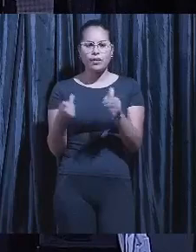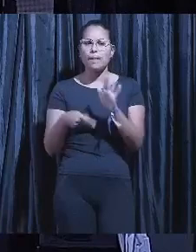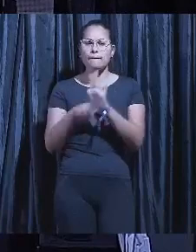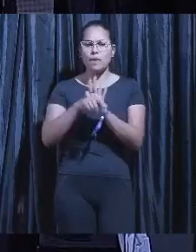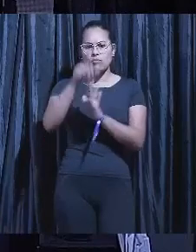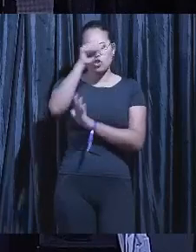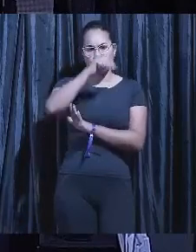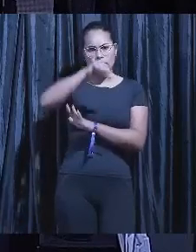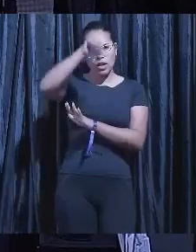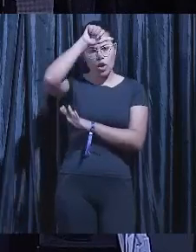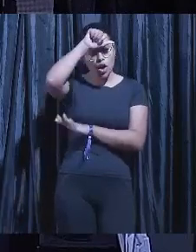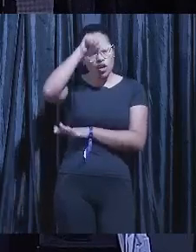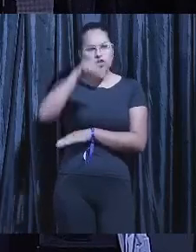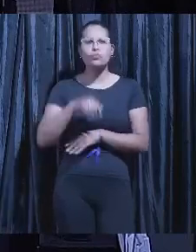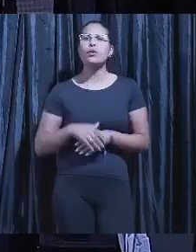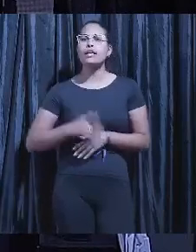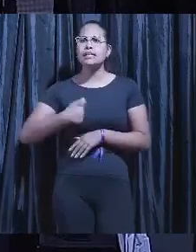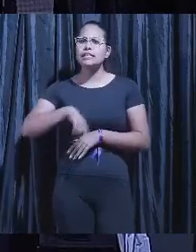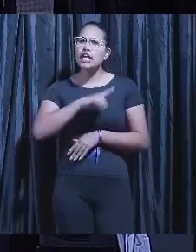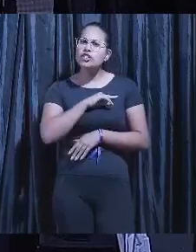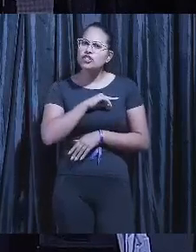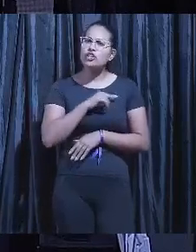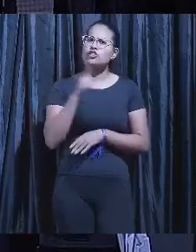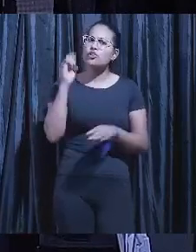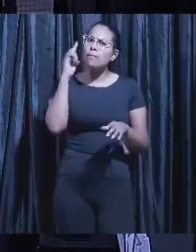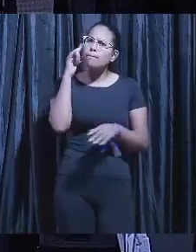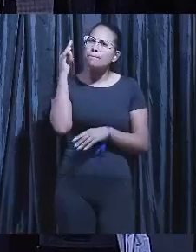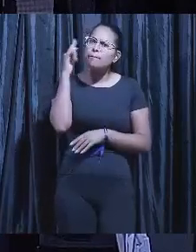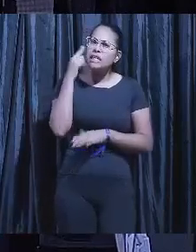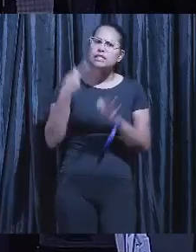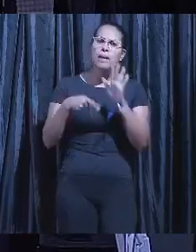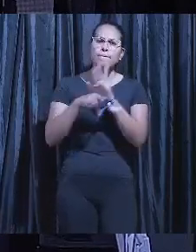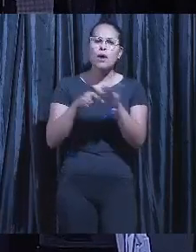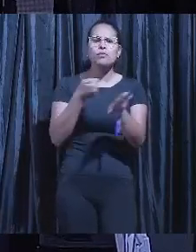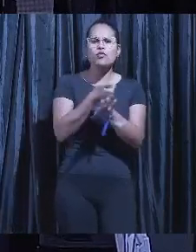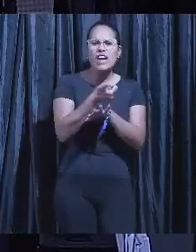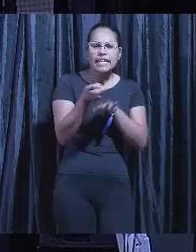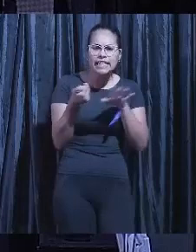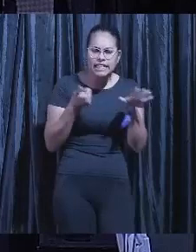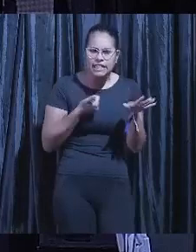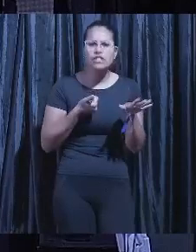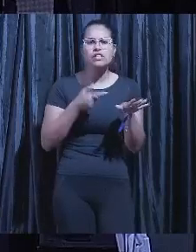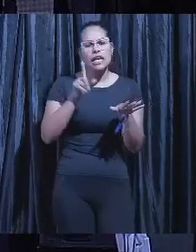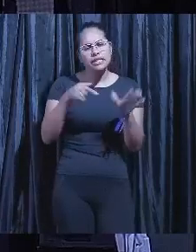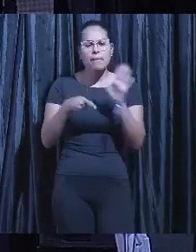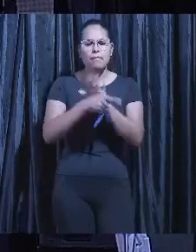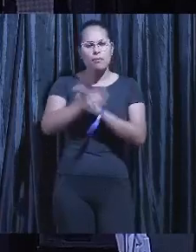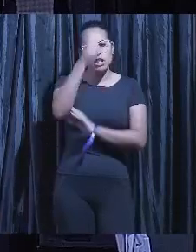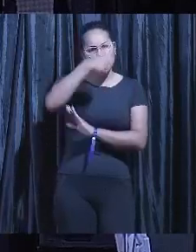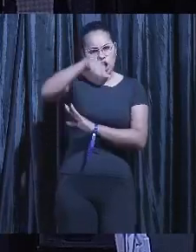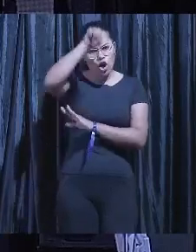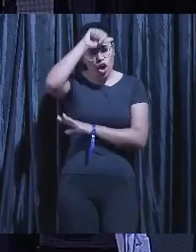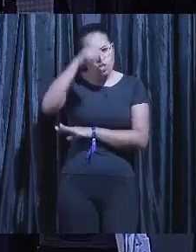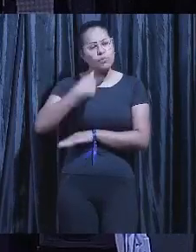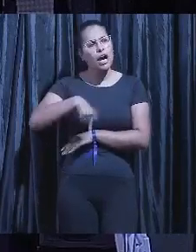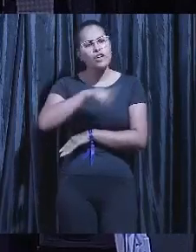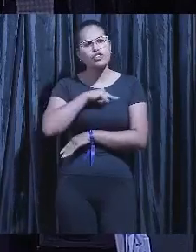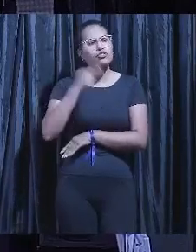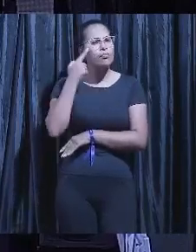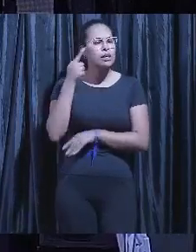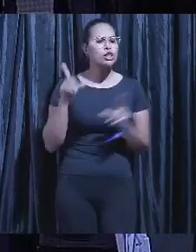estereótipo, né? Quando a gente pensa na fake news, mais voltado para as questões de estereótipos, ela